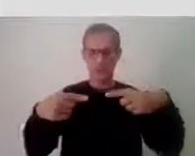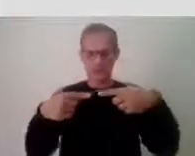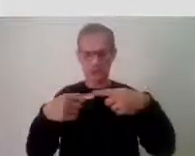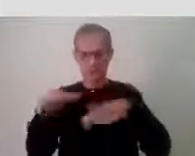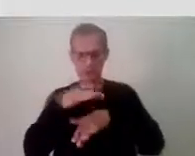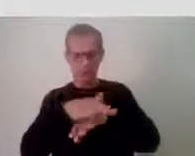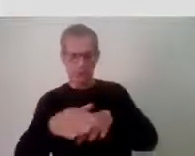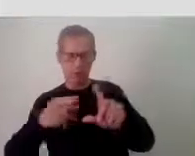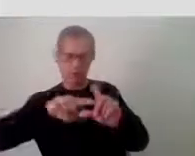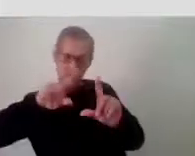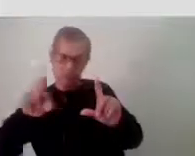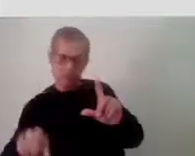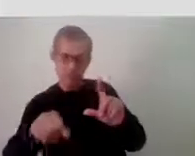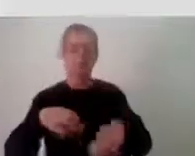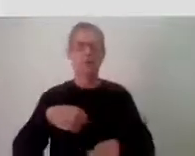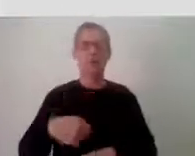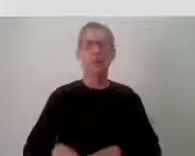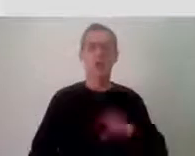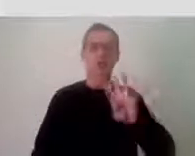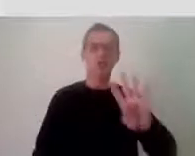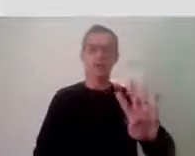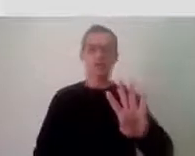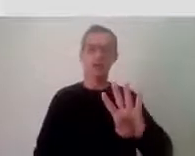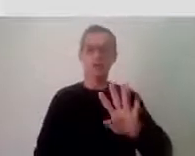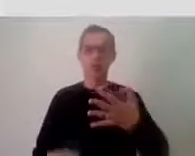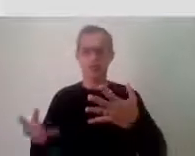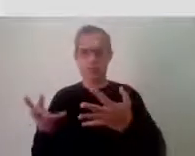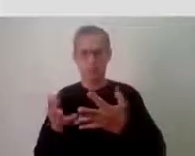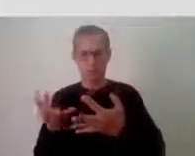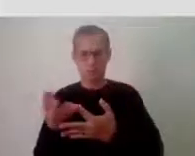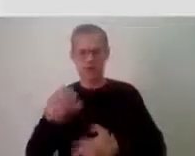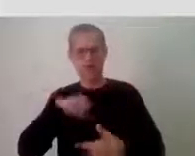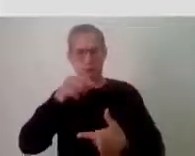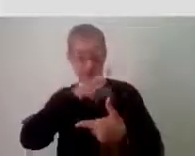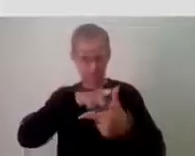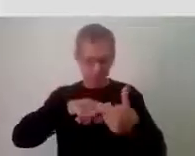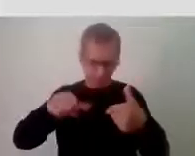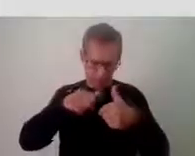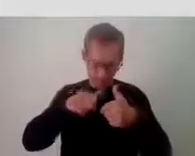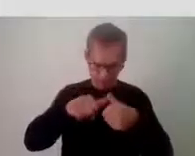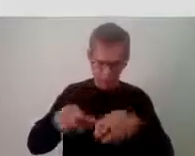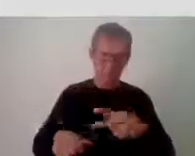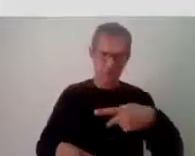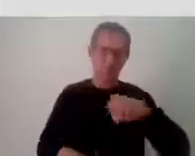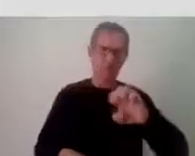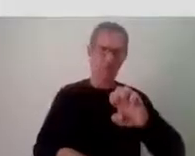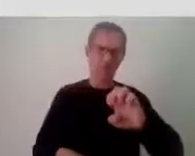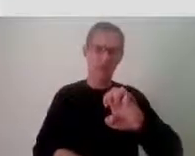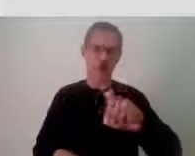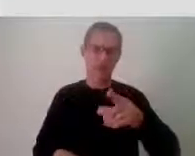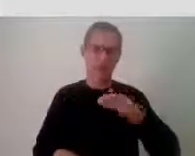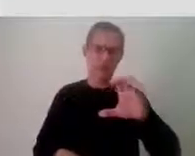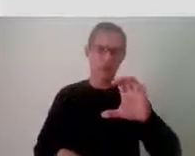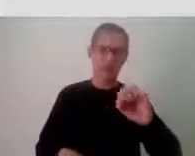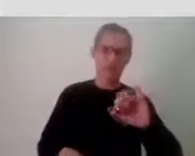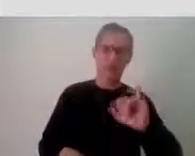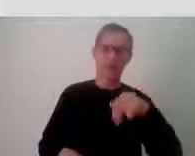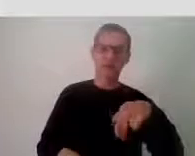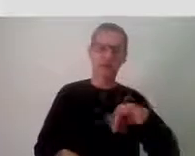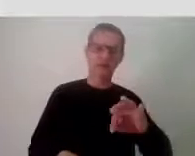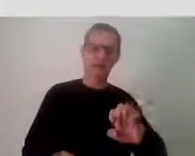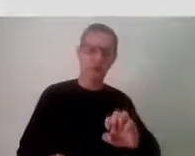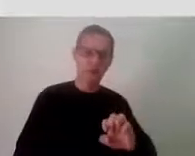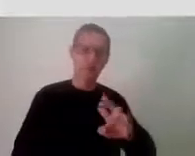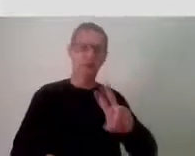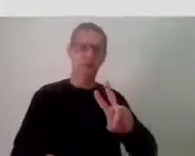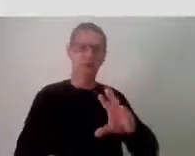área. Aqui, coloquei 4 intervalos. Então, eu dividi esse pedaço, né, esse intervalo, em